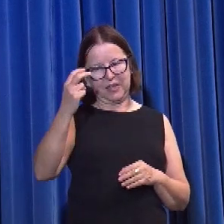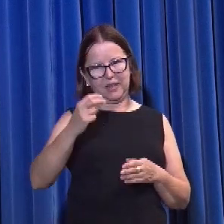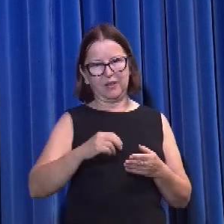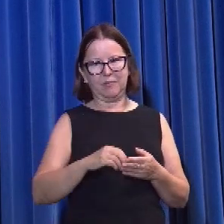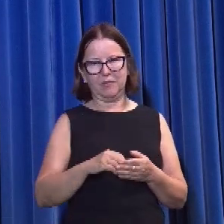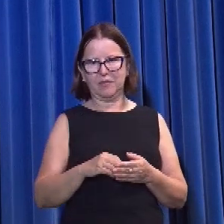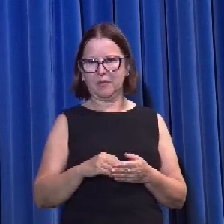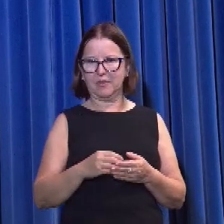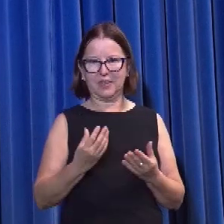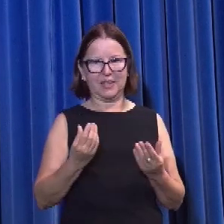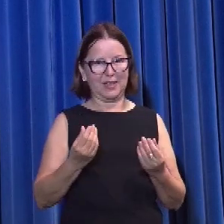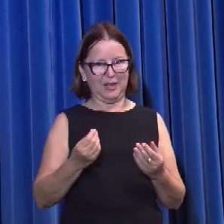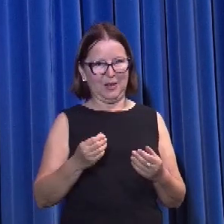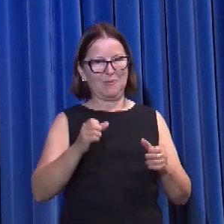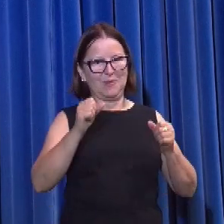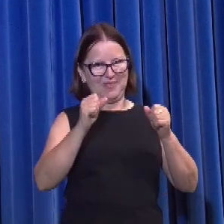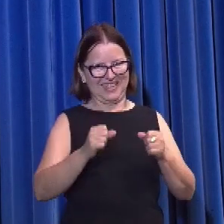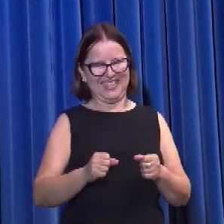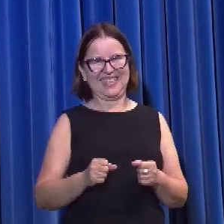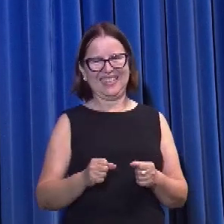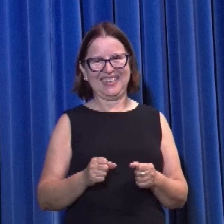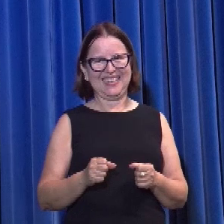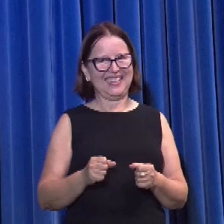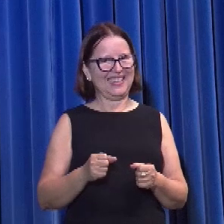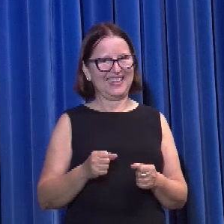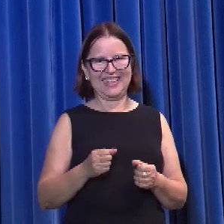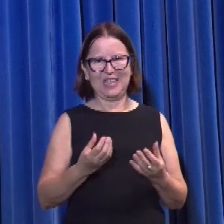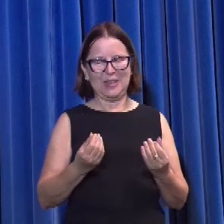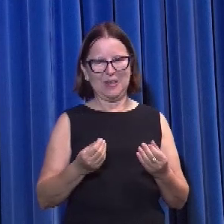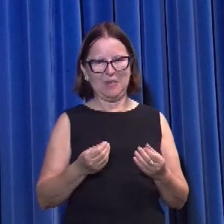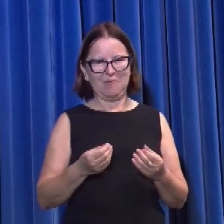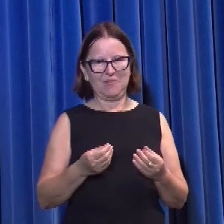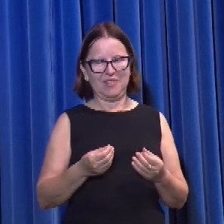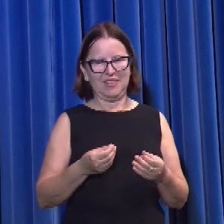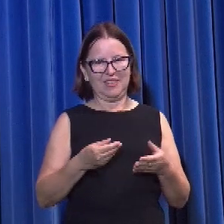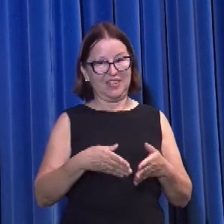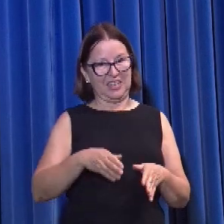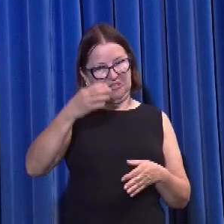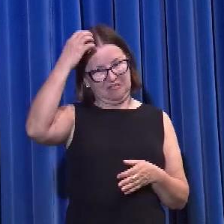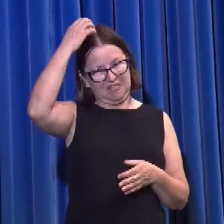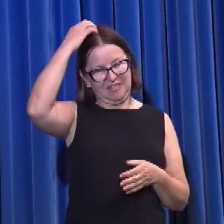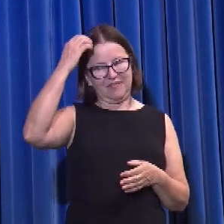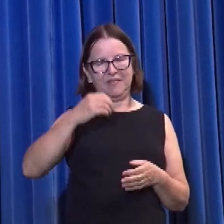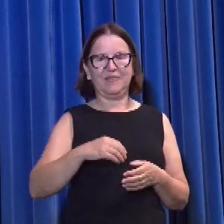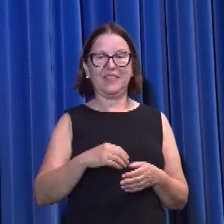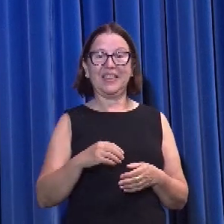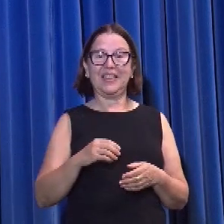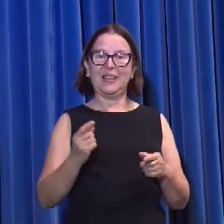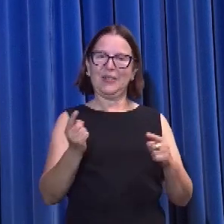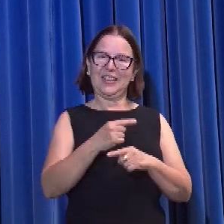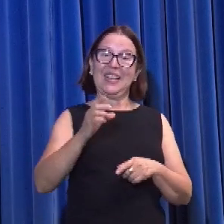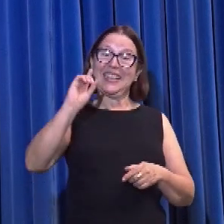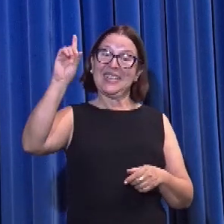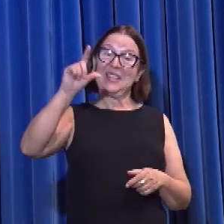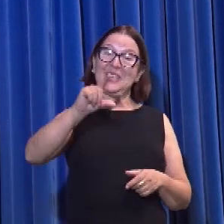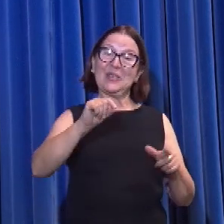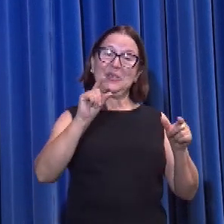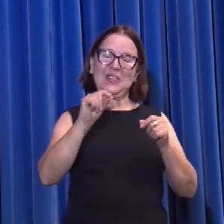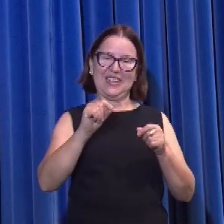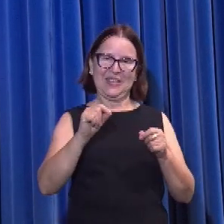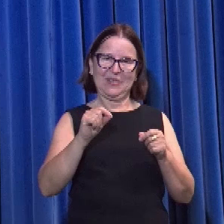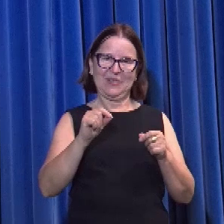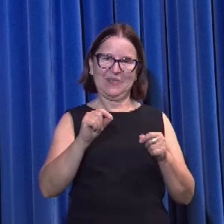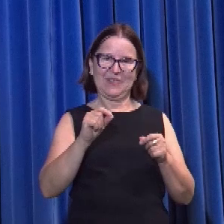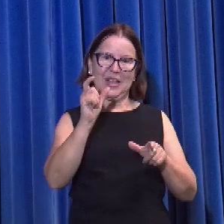muitos poderosos, nem muitos de nobre nascimento. Pelo contrário, Deus escolheu os